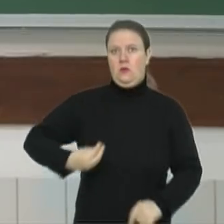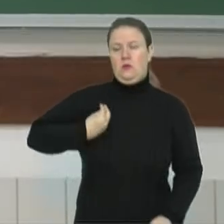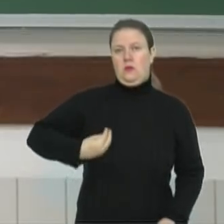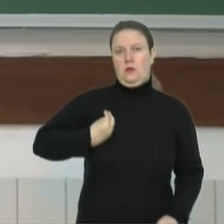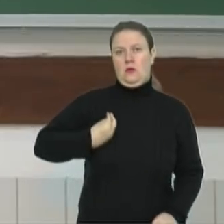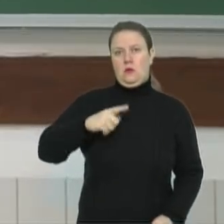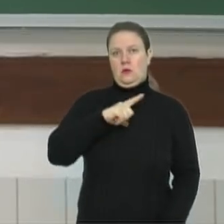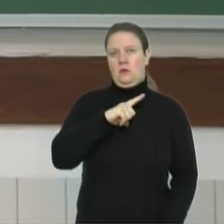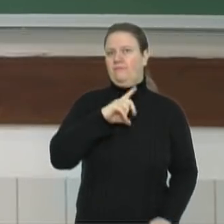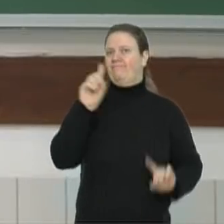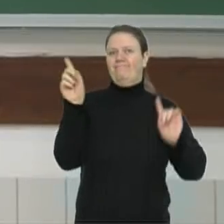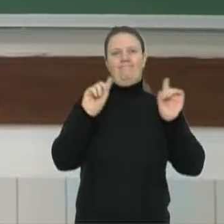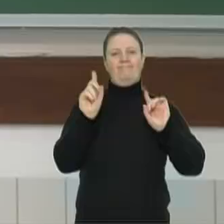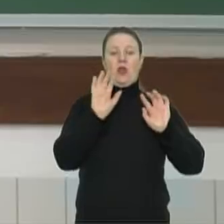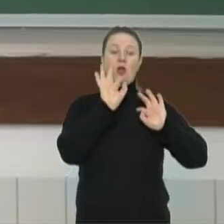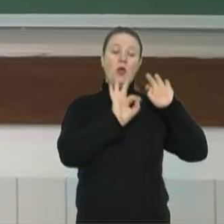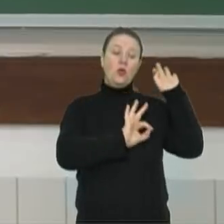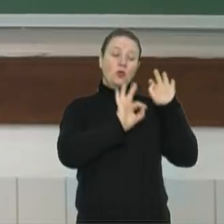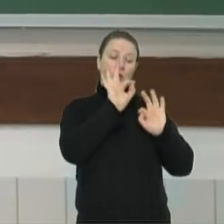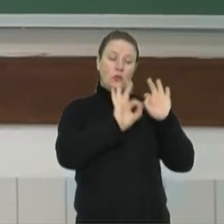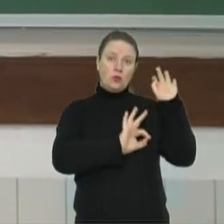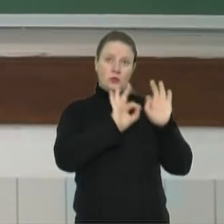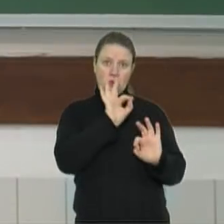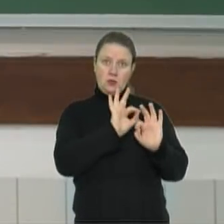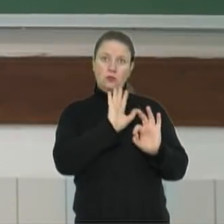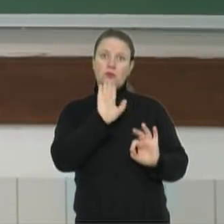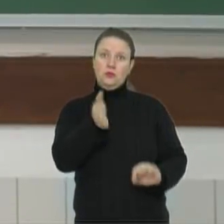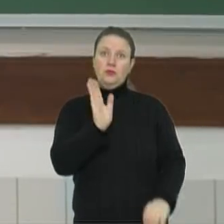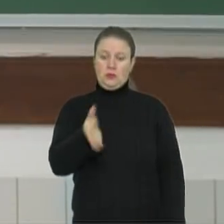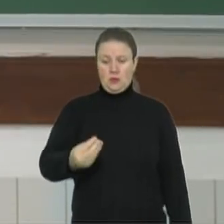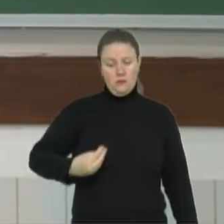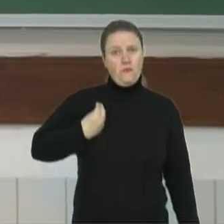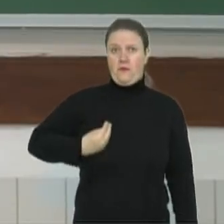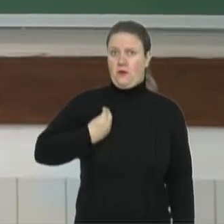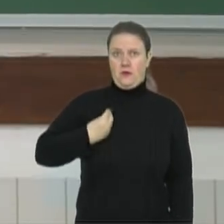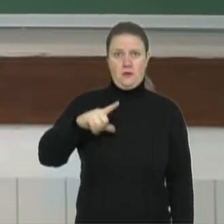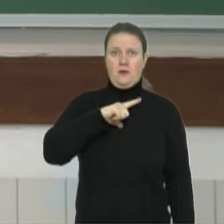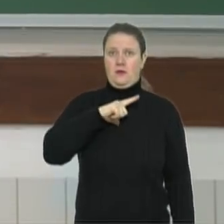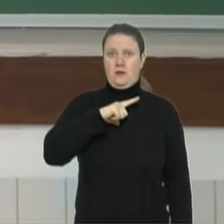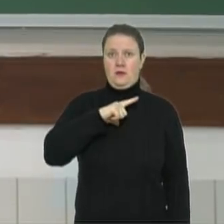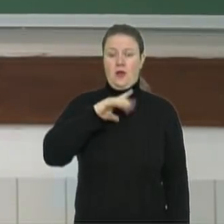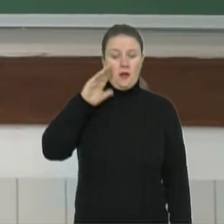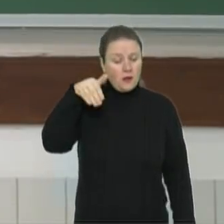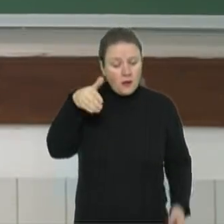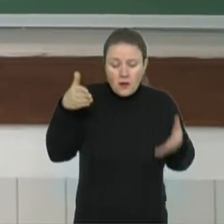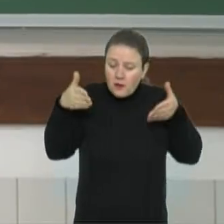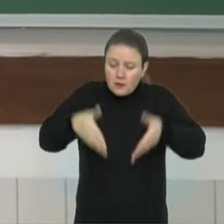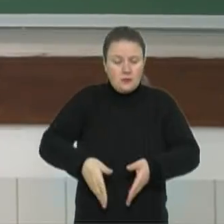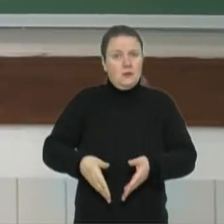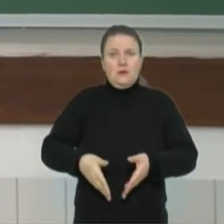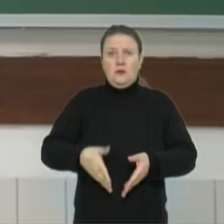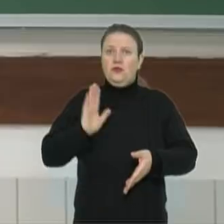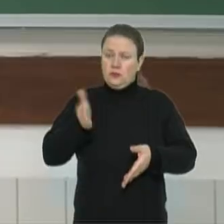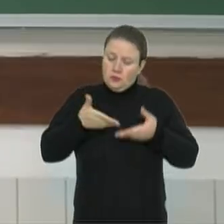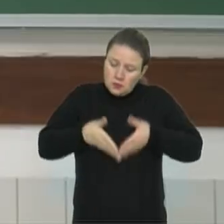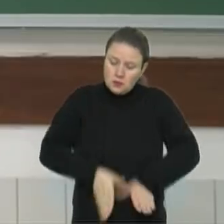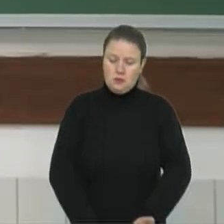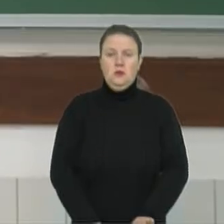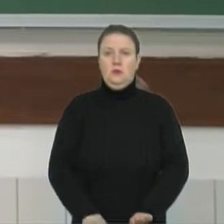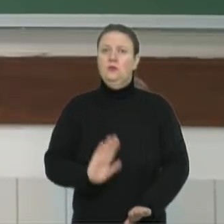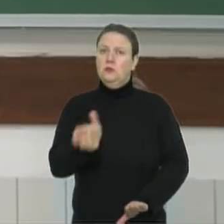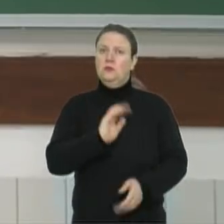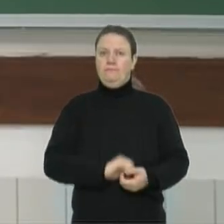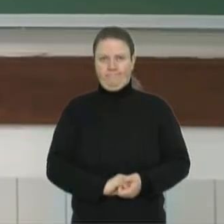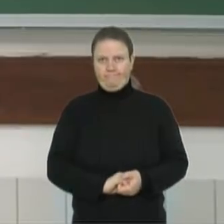né? Esse projeto que a gente faz já é no próprio mundo, ou seja, já é aqui. Nós sempre já estamos aqui